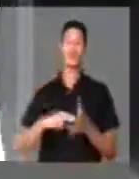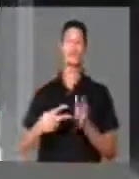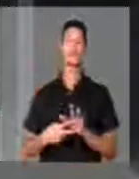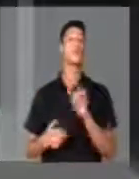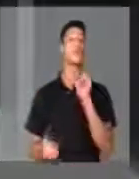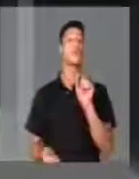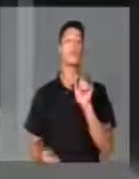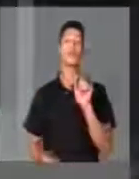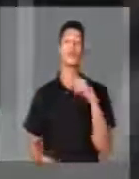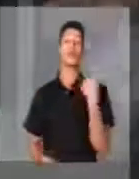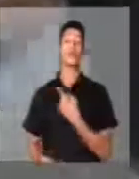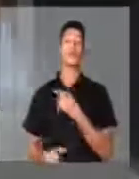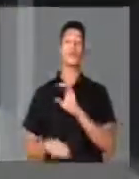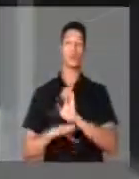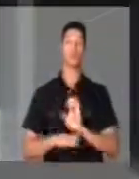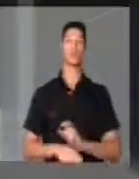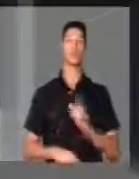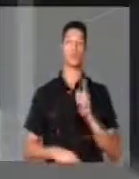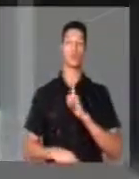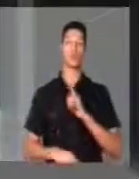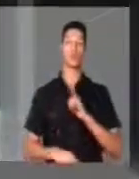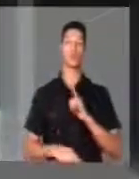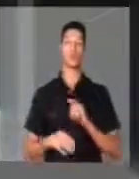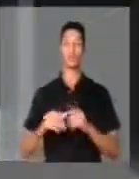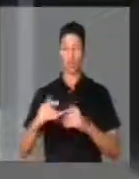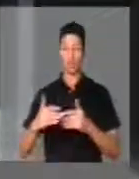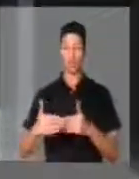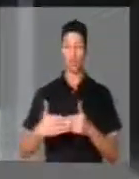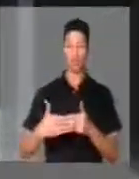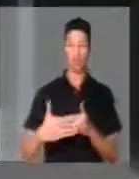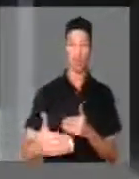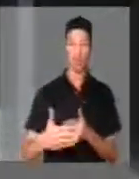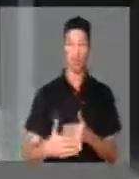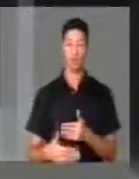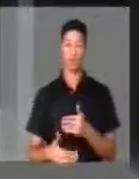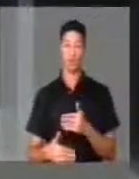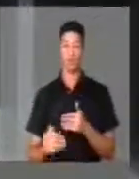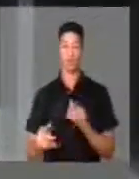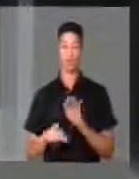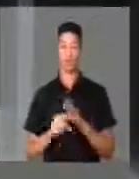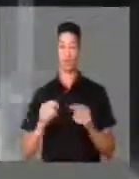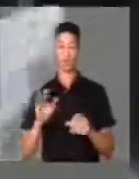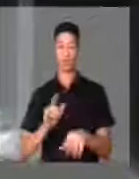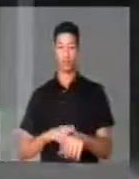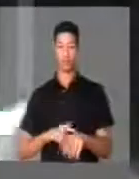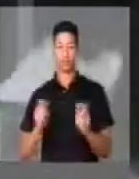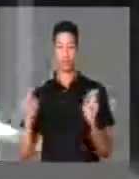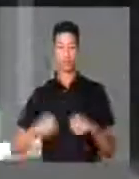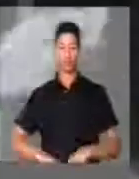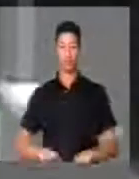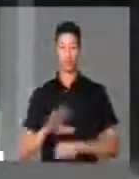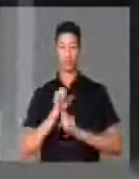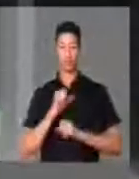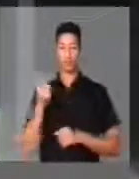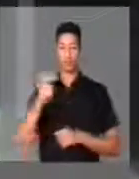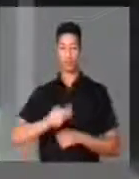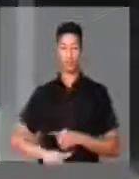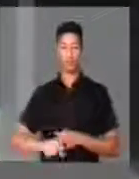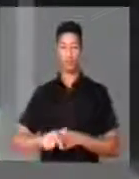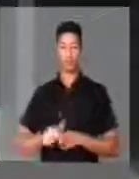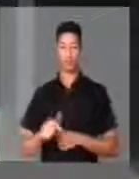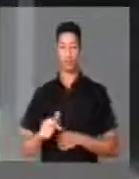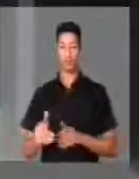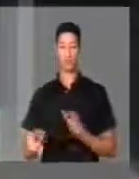significa dizer que os nossos estados terão, a posteriori, findo este prazo, a condição de assumir novamente